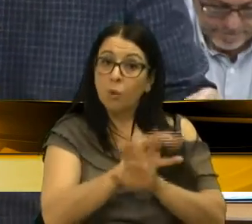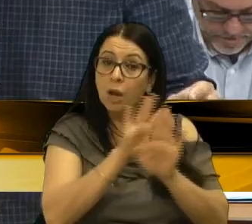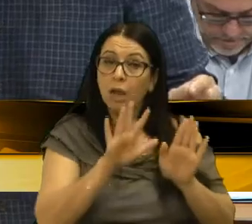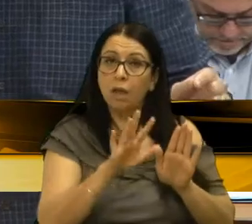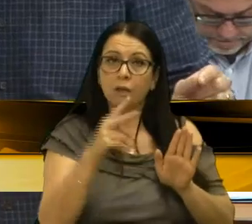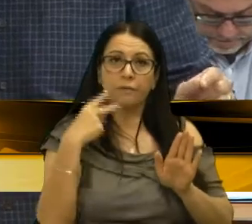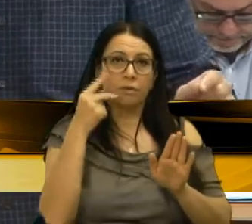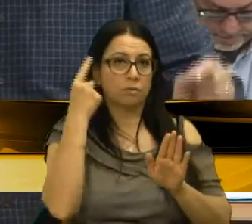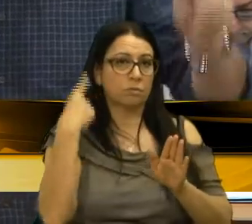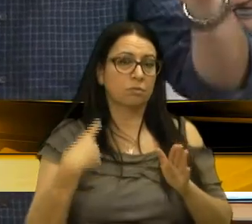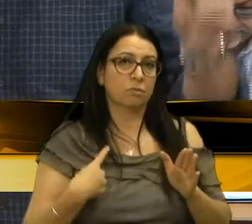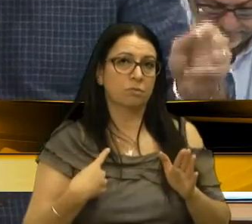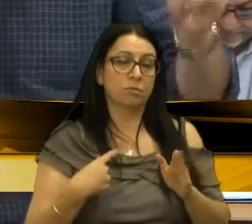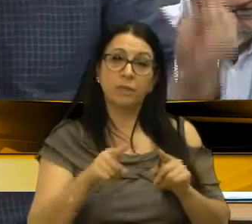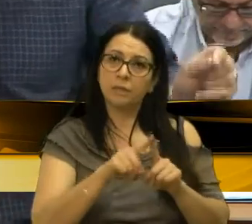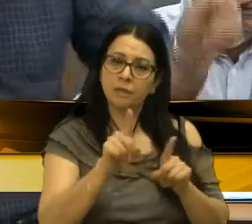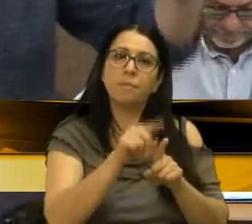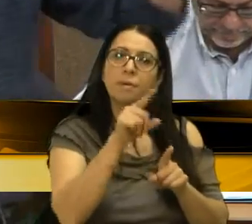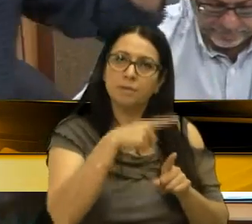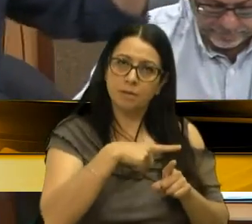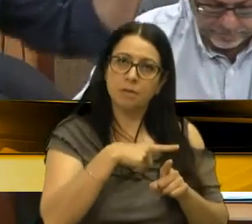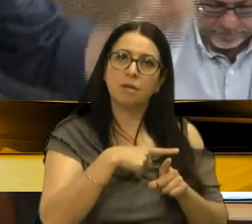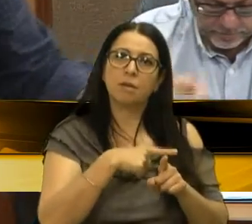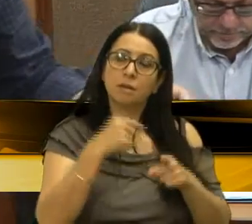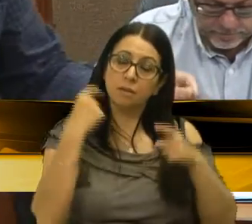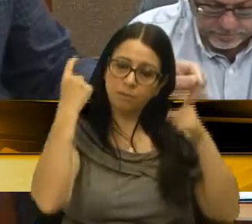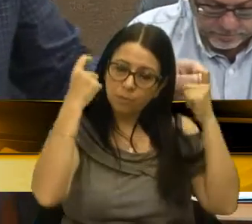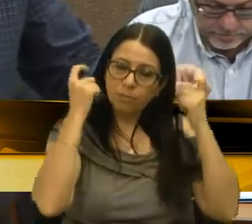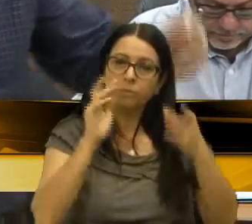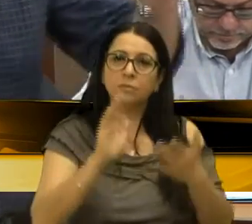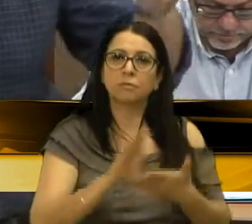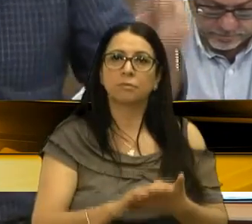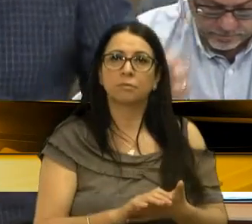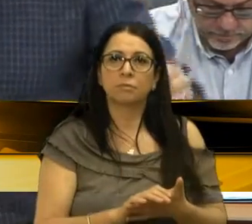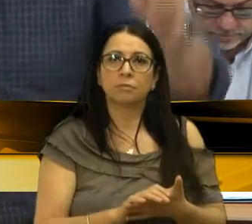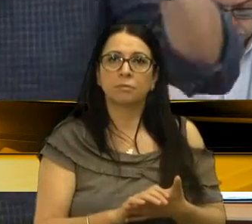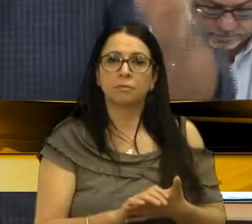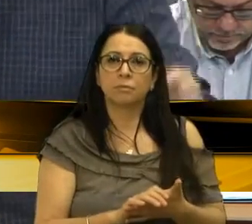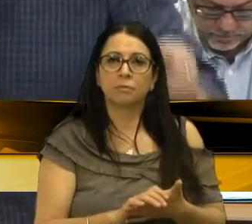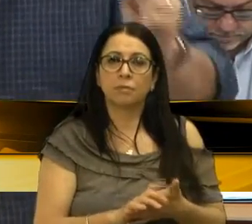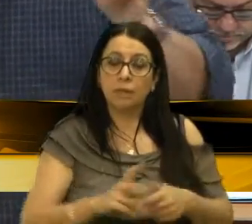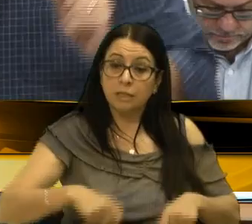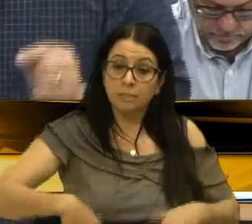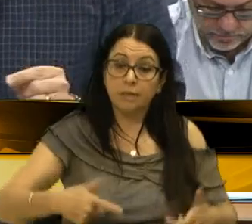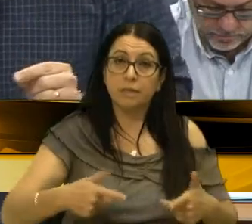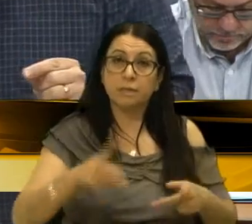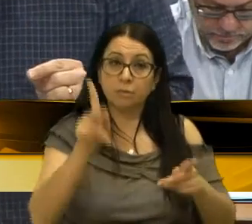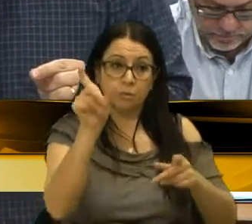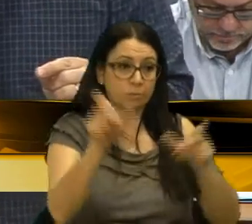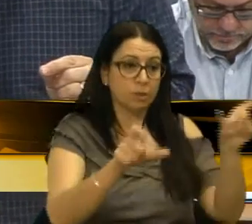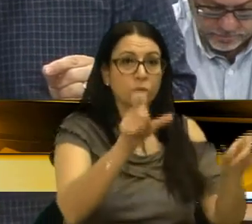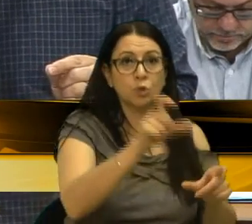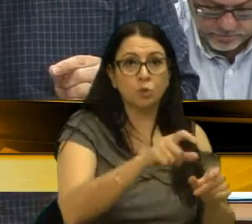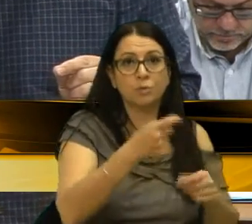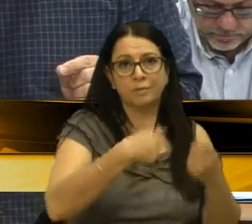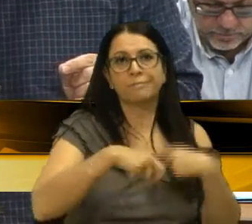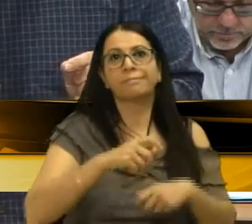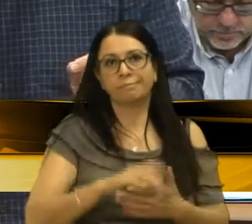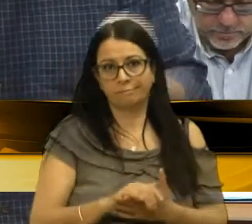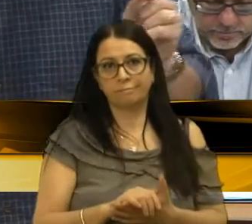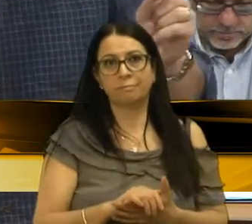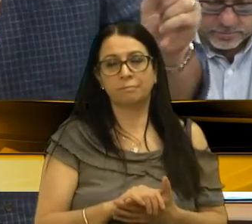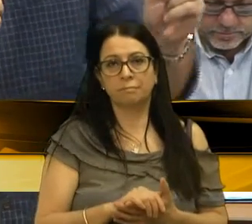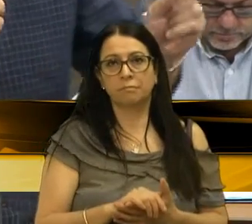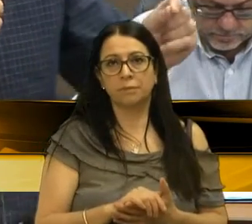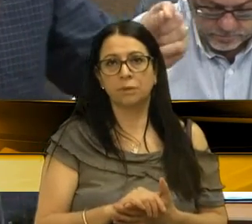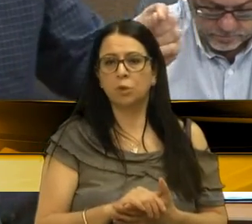vereadora Denise, que também temos essa preocupação com a questão das despesas com o pessoal na administração.